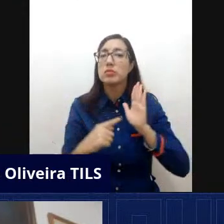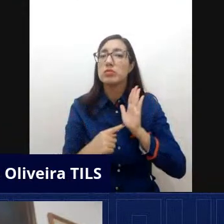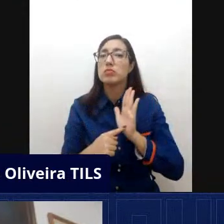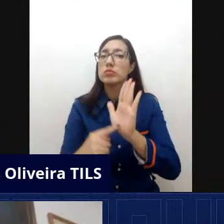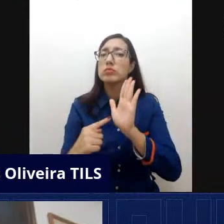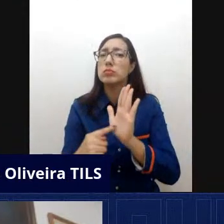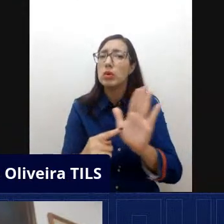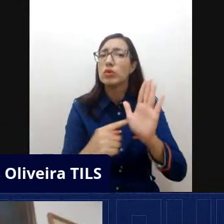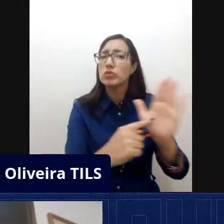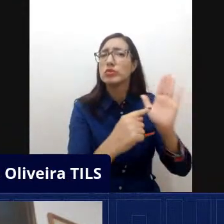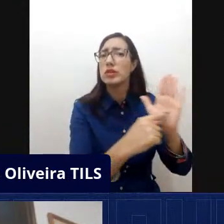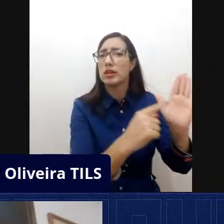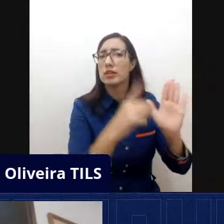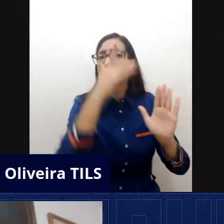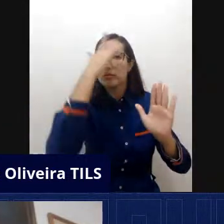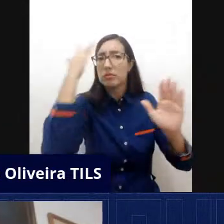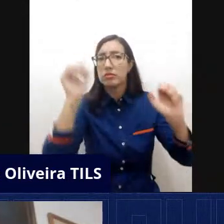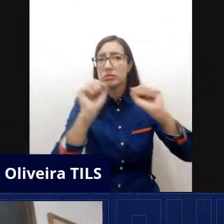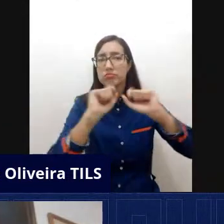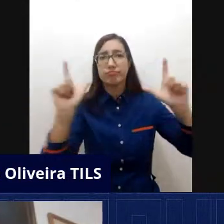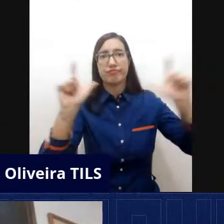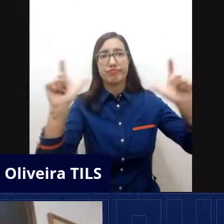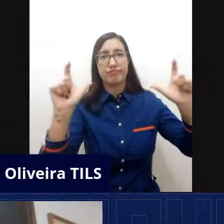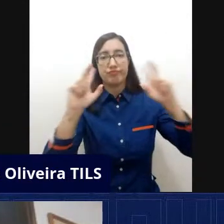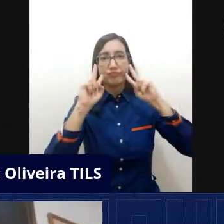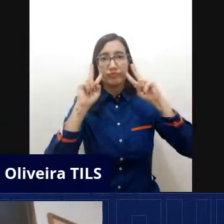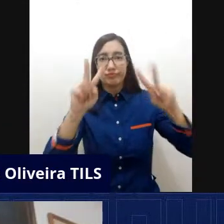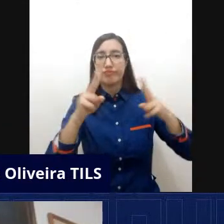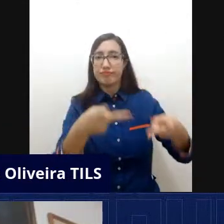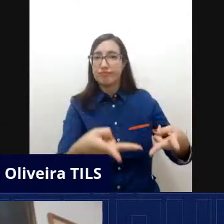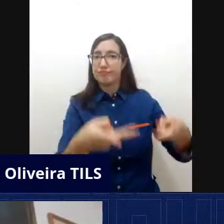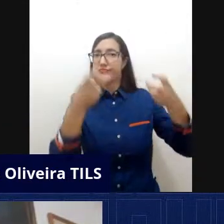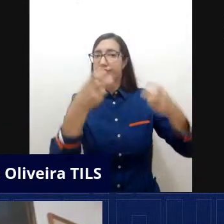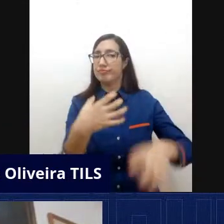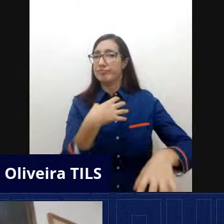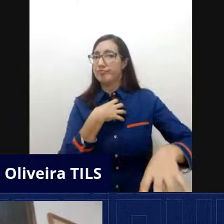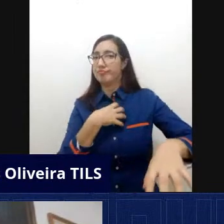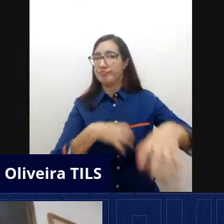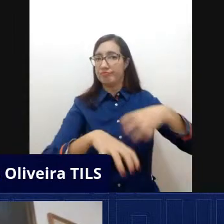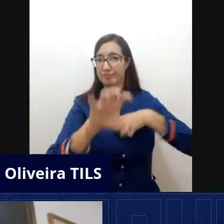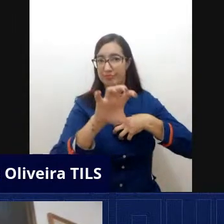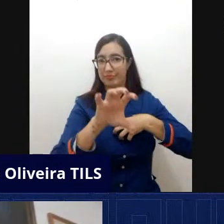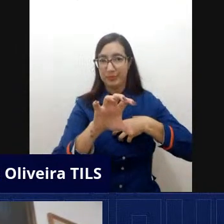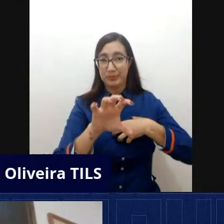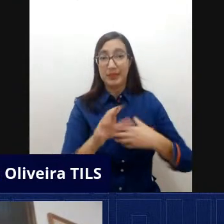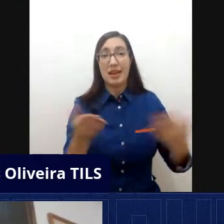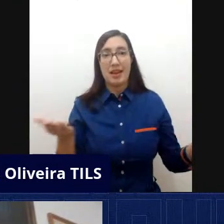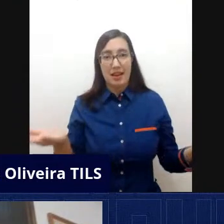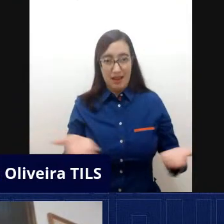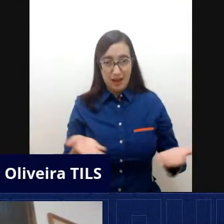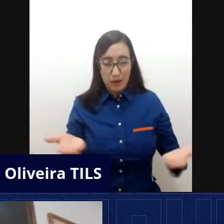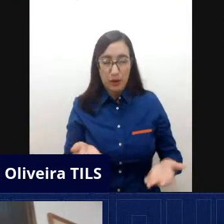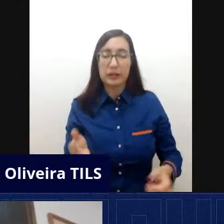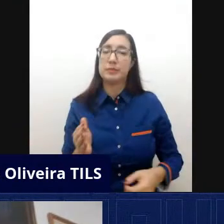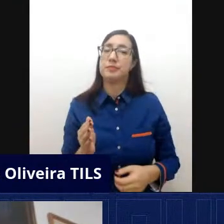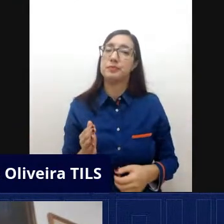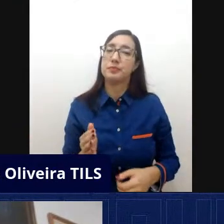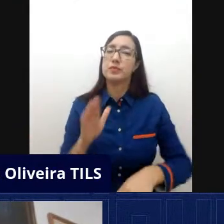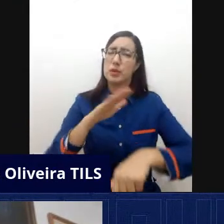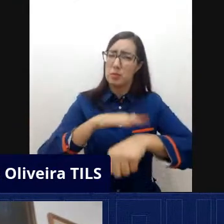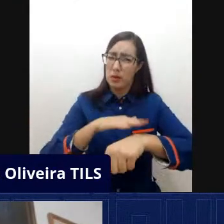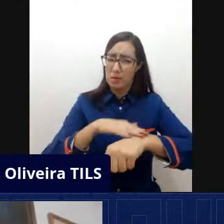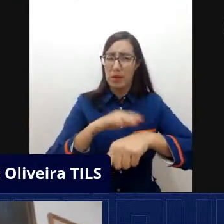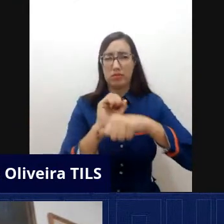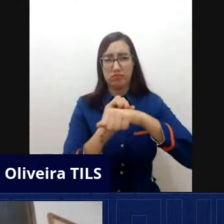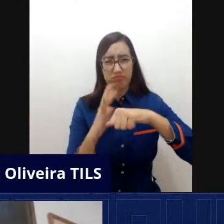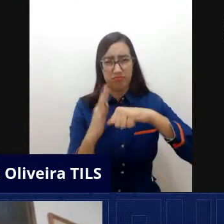meio tempo veio a pandemia, e aí vocês estão acompanhando um monte de pesquisas que mostram, né, não só a sobrecarga